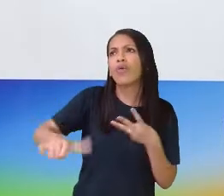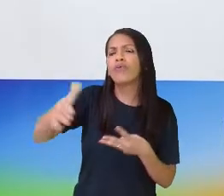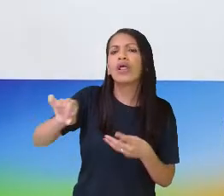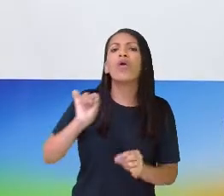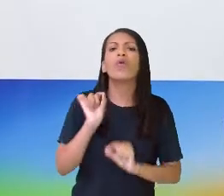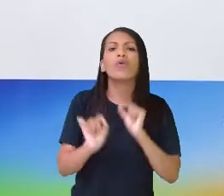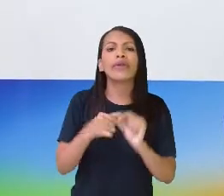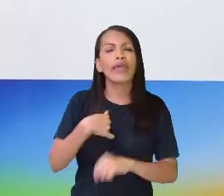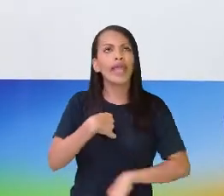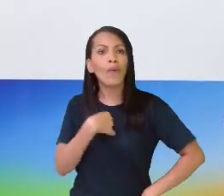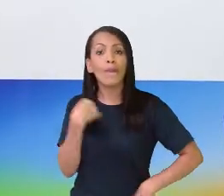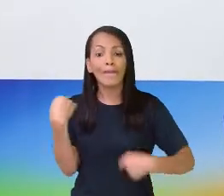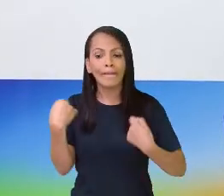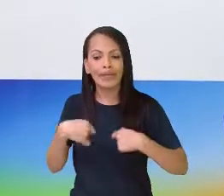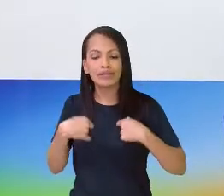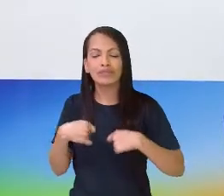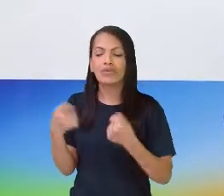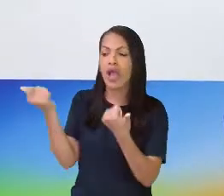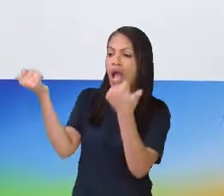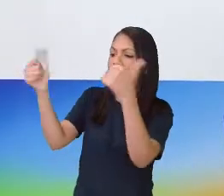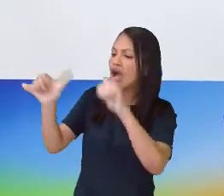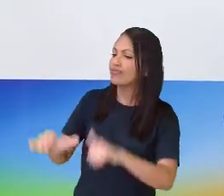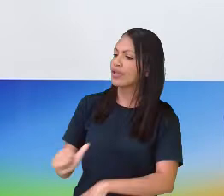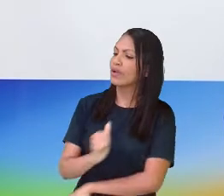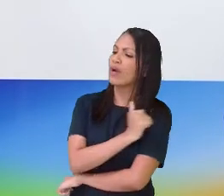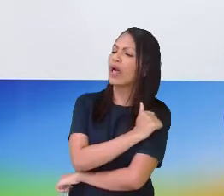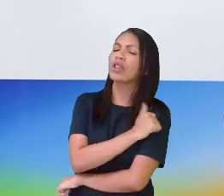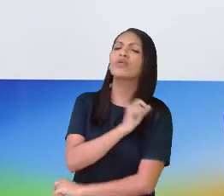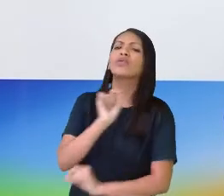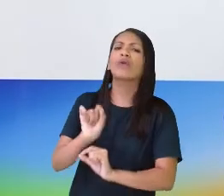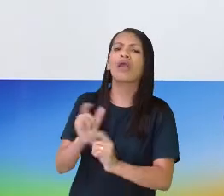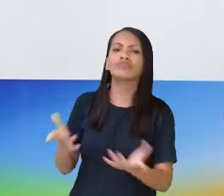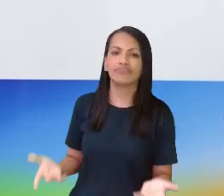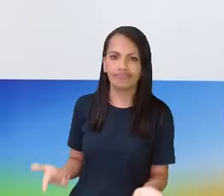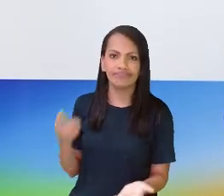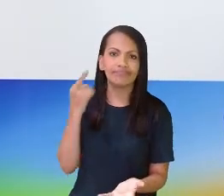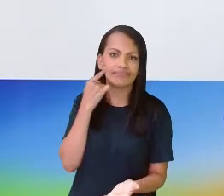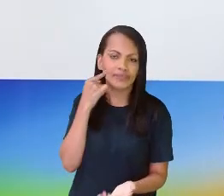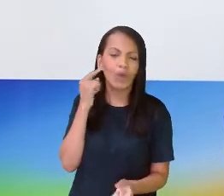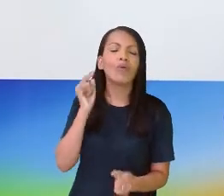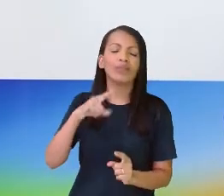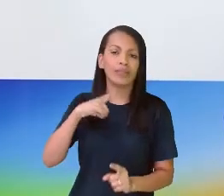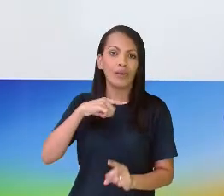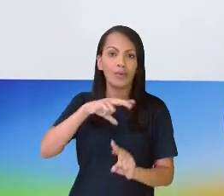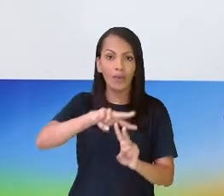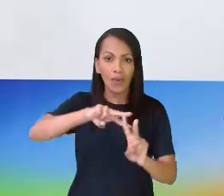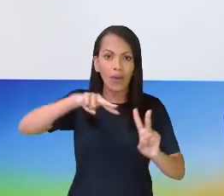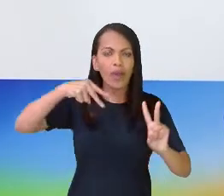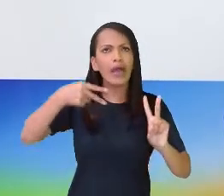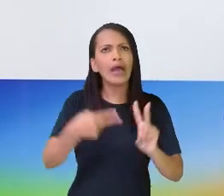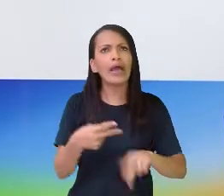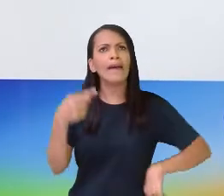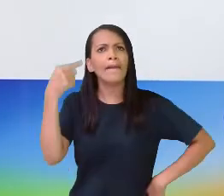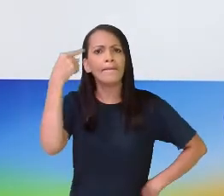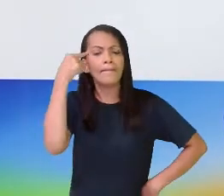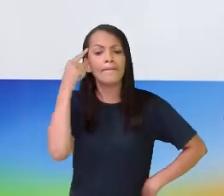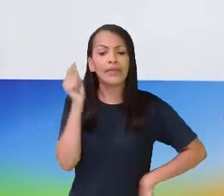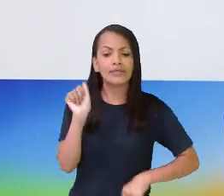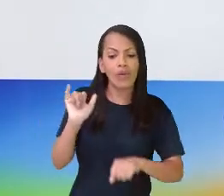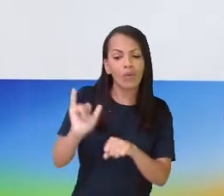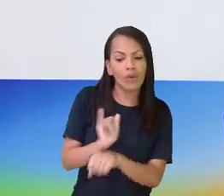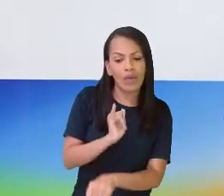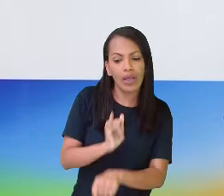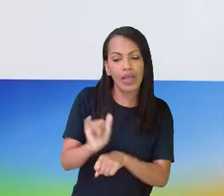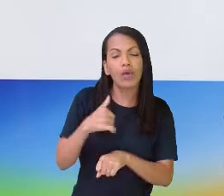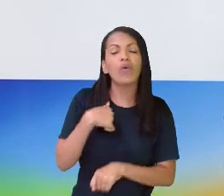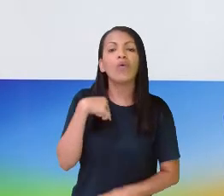está avaliando quando a gente disponibiliza um recurso, quando a gente pensa numa estratégia. Eu estou